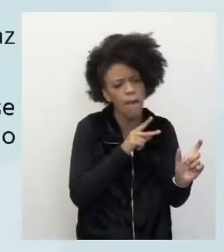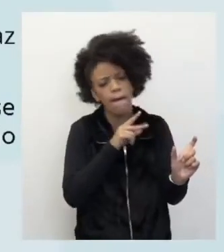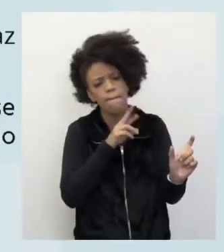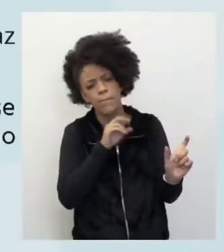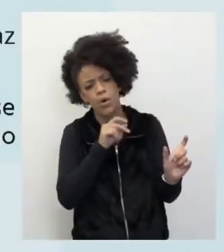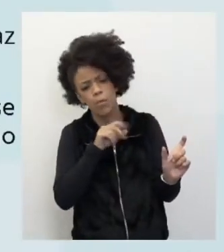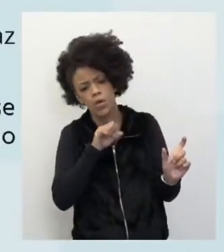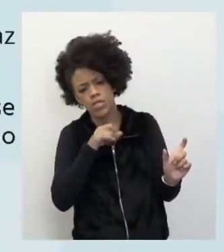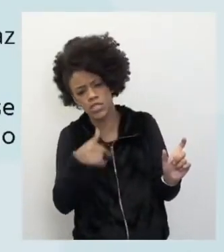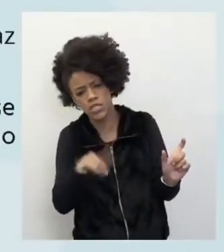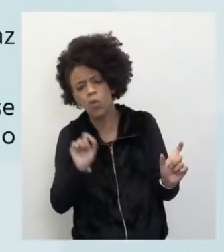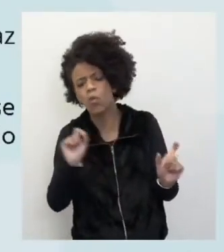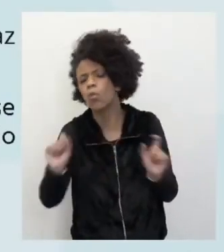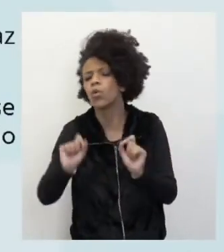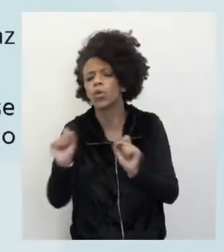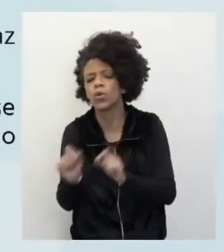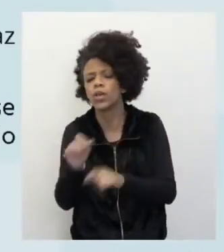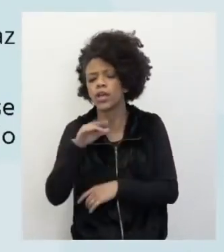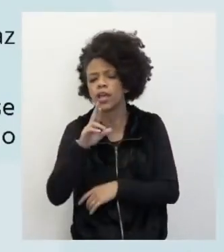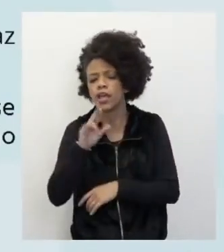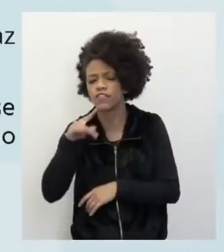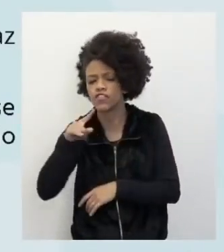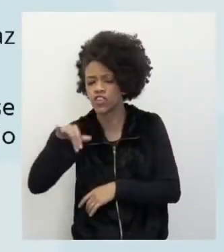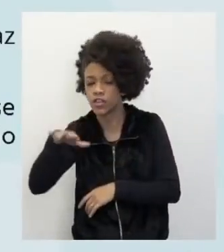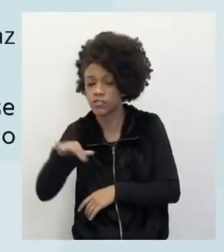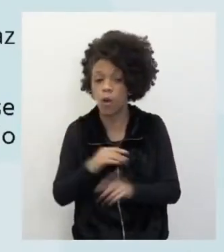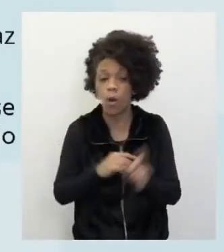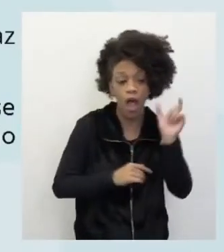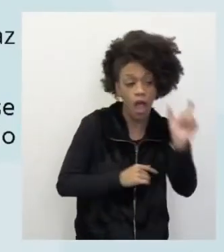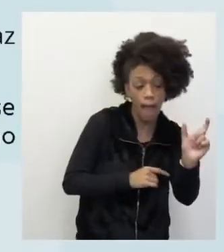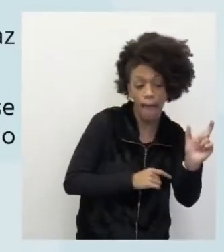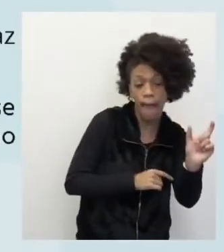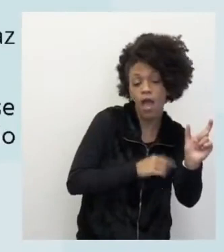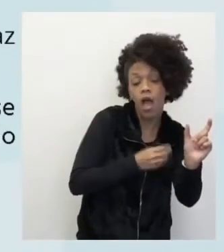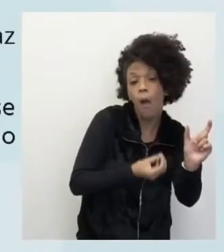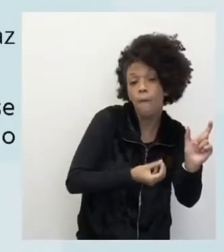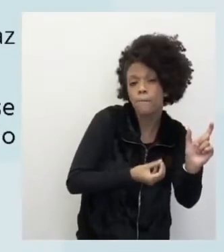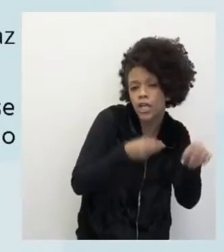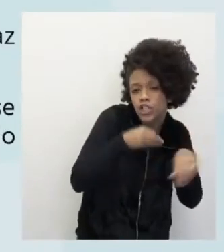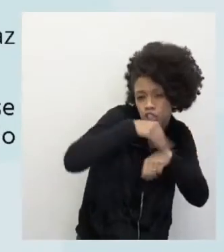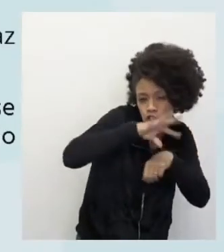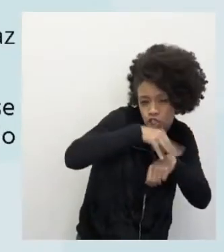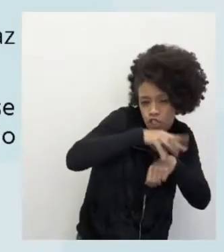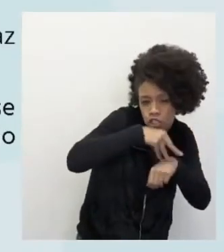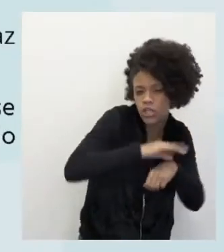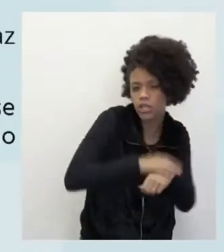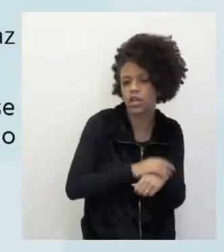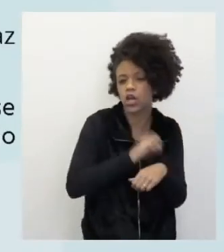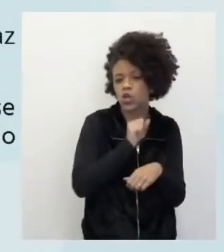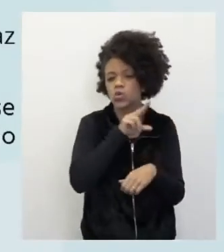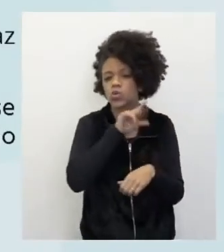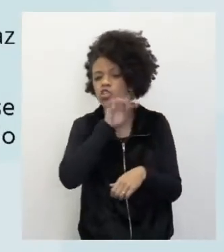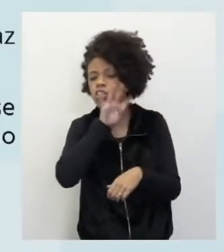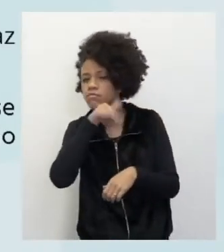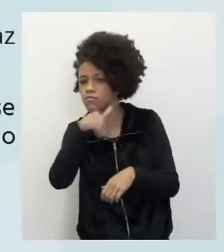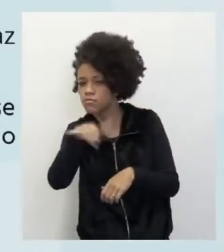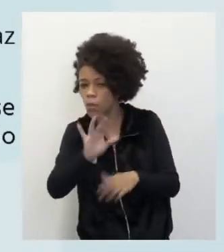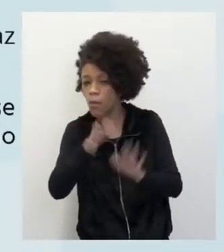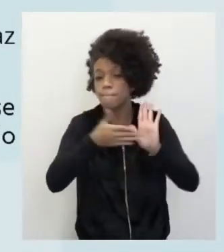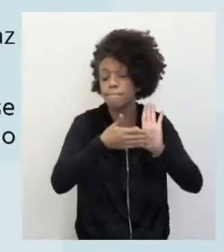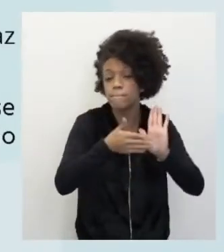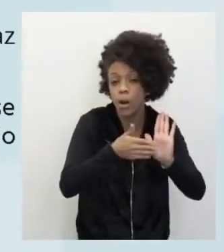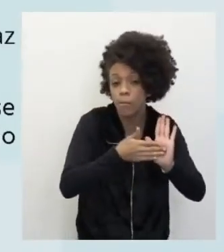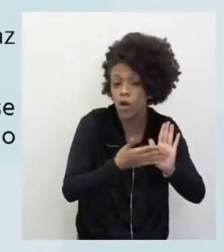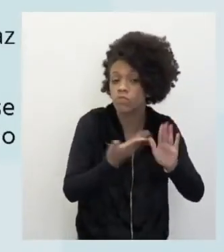que é reivindicação. Proposição é uma sugestão. Vem da palavra proposta, que se faz sobre